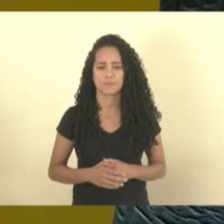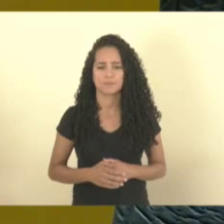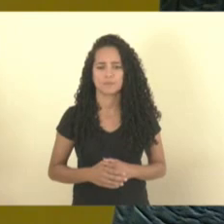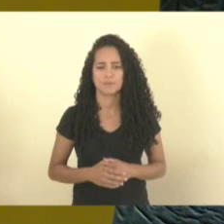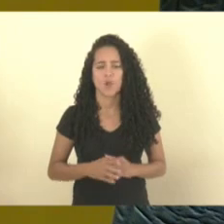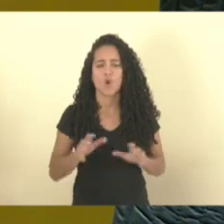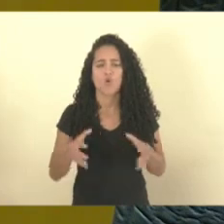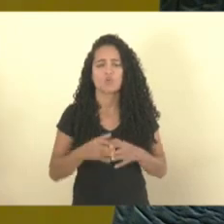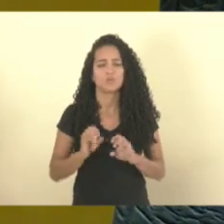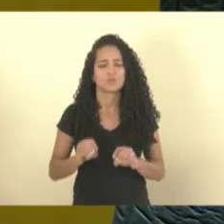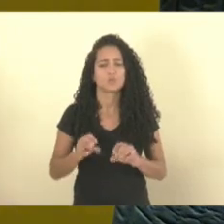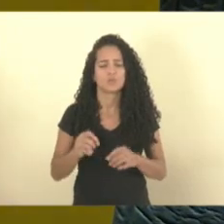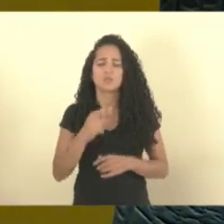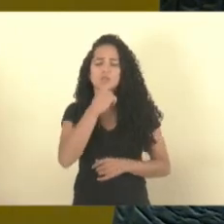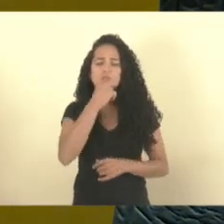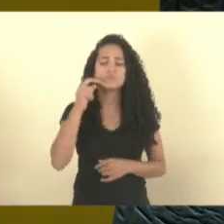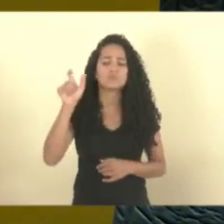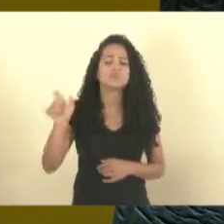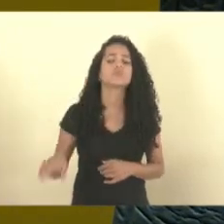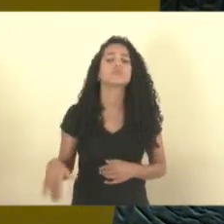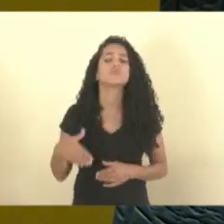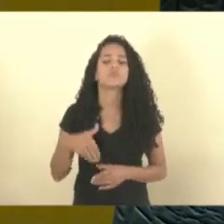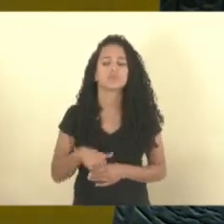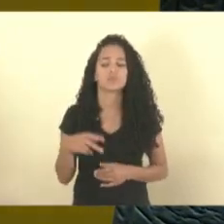Comissão de Educação, Fabrício Gandini.